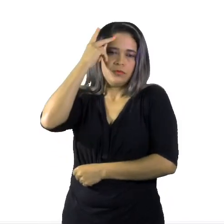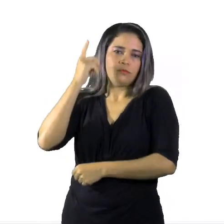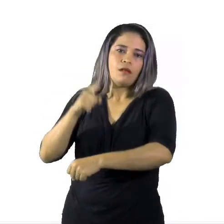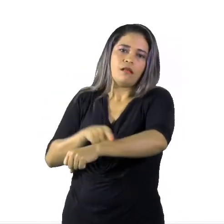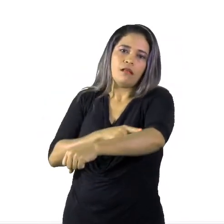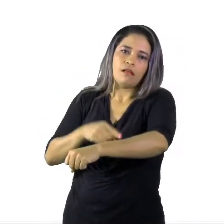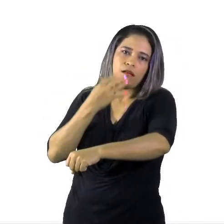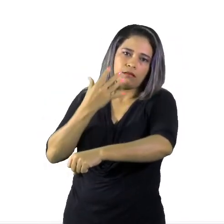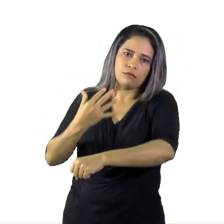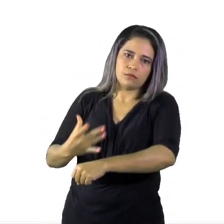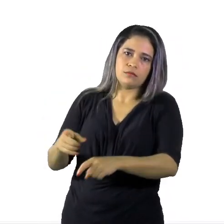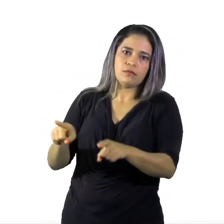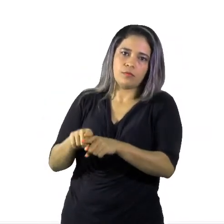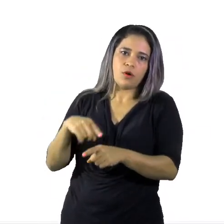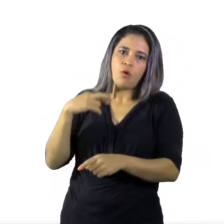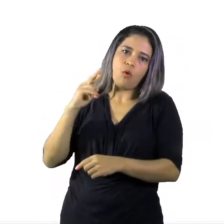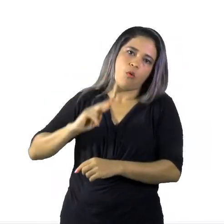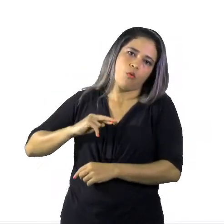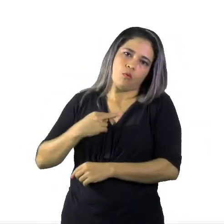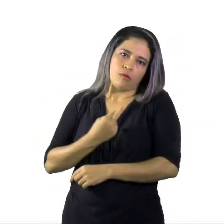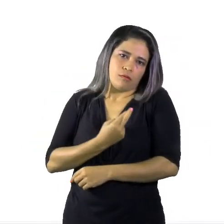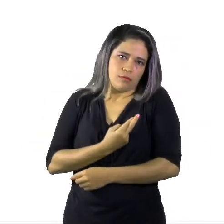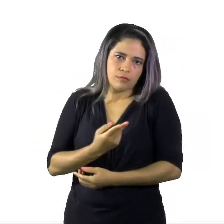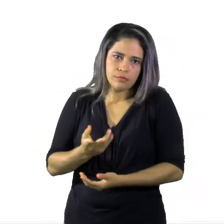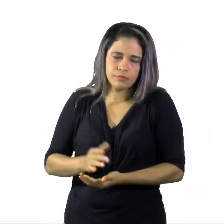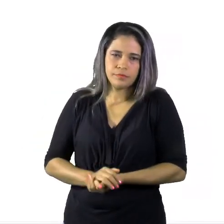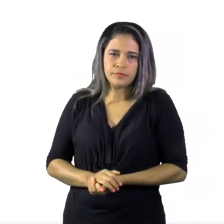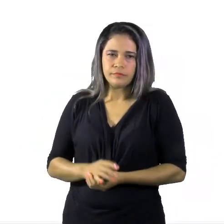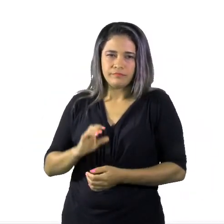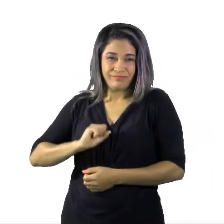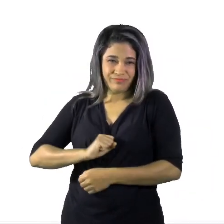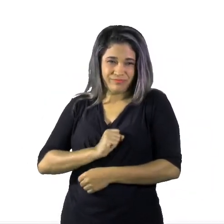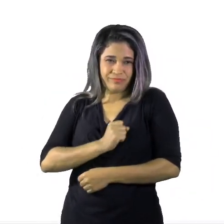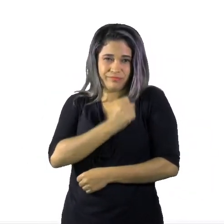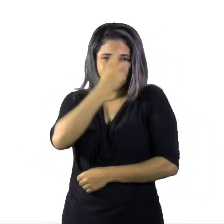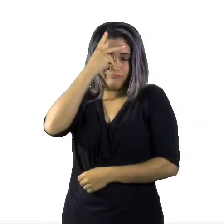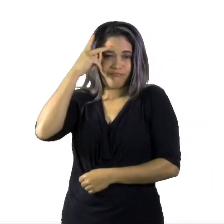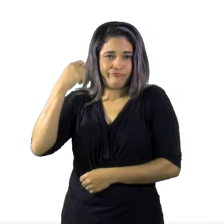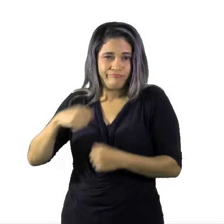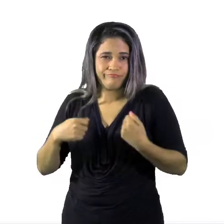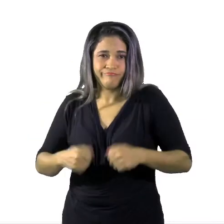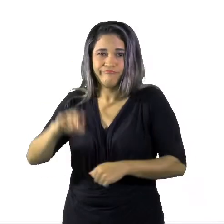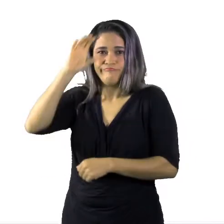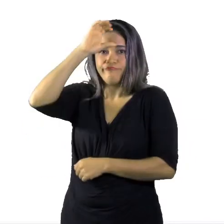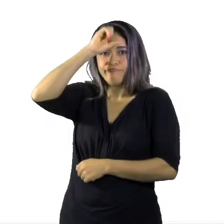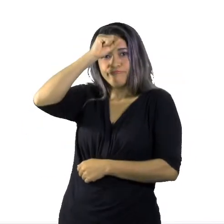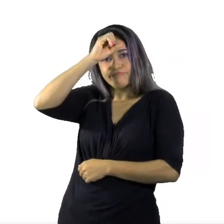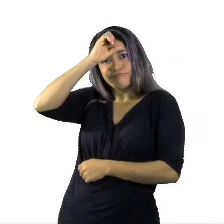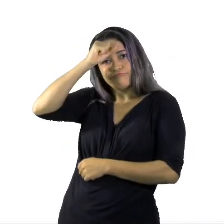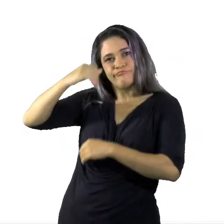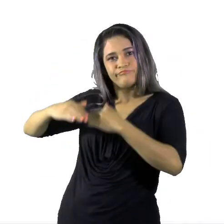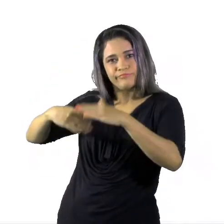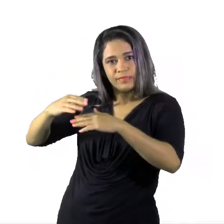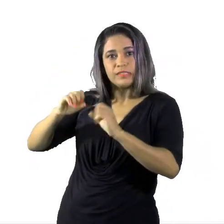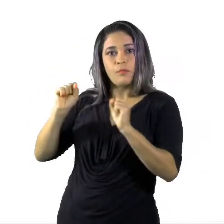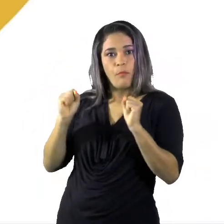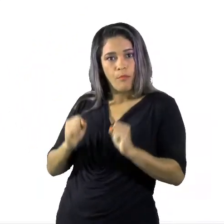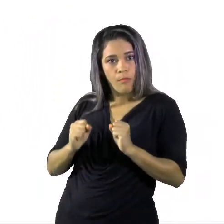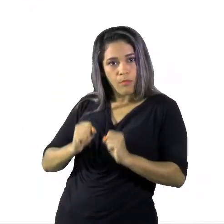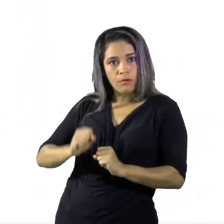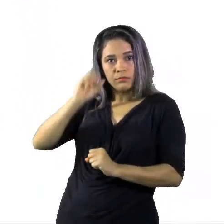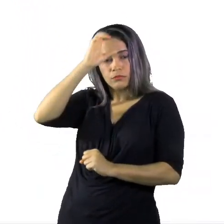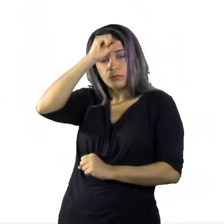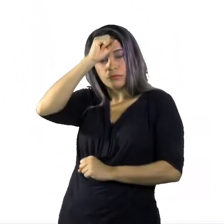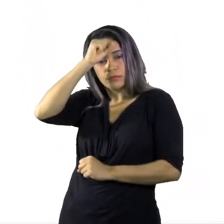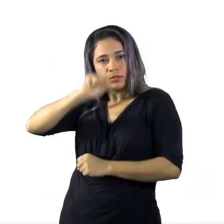ainda por sua religião. Para odiar as pessoas precisam aprender, e se podem aprender a odiar, elas podem